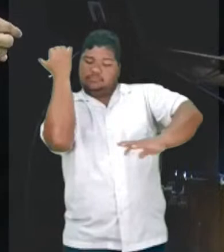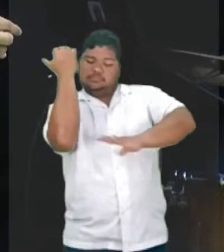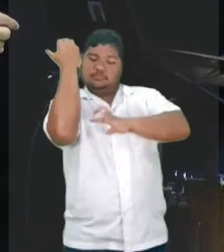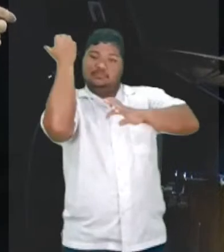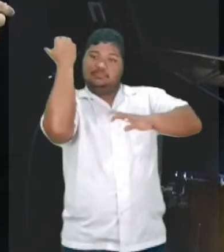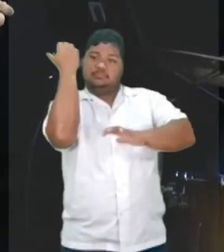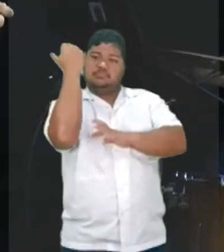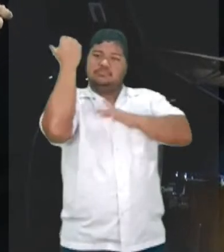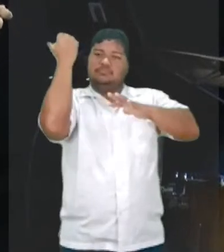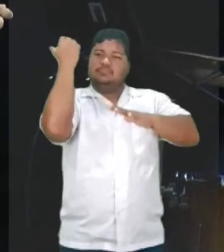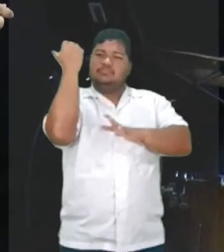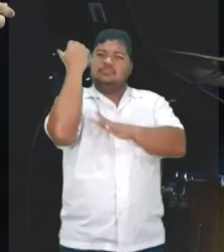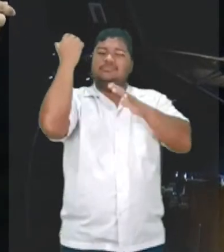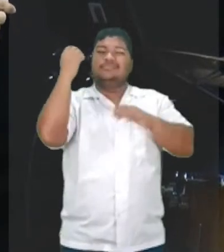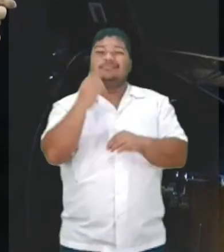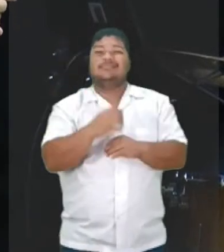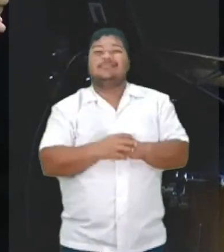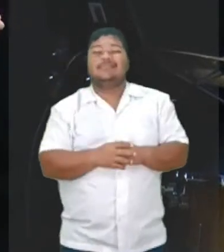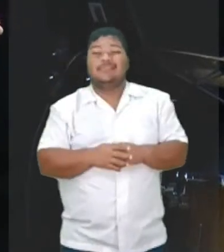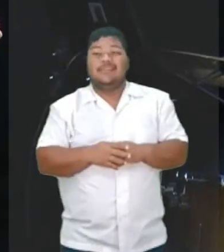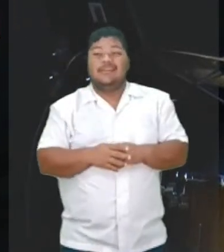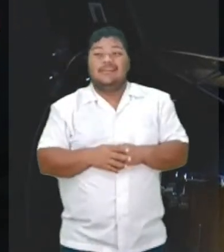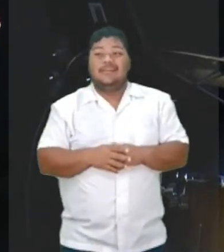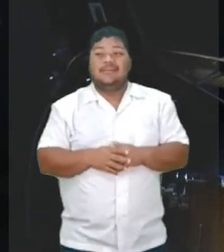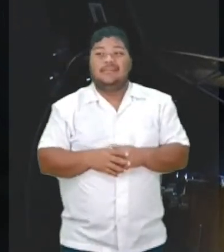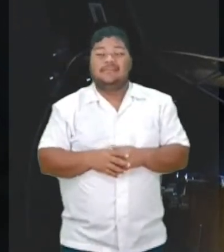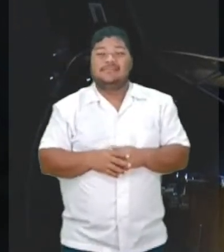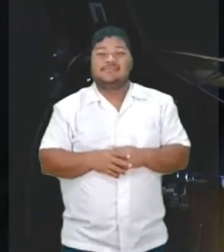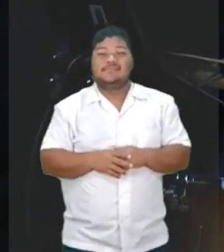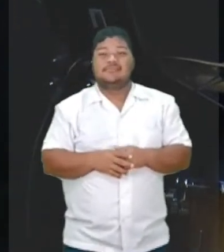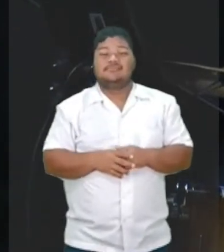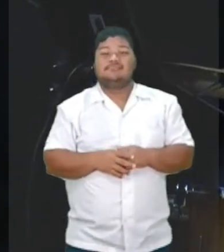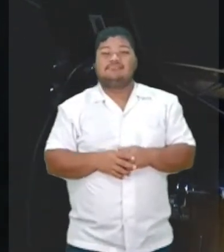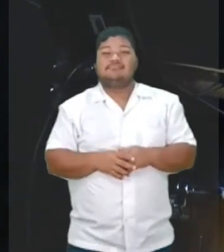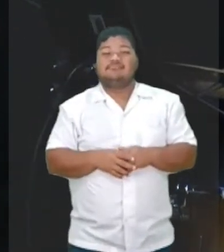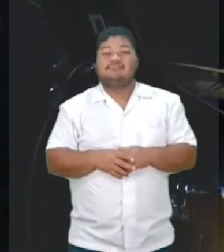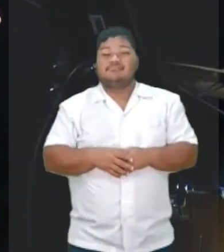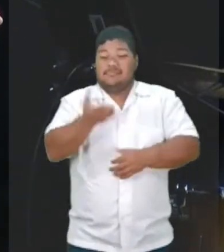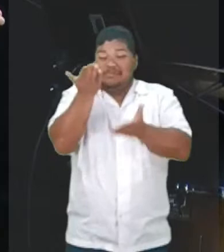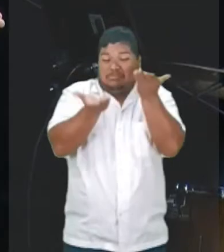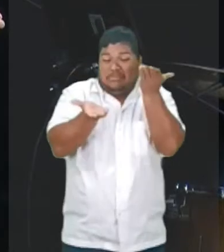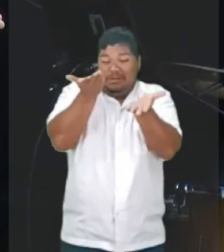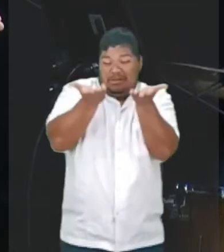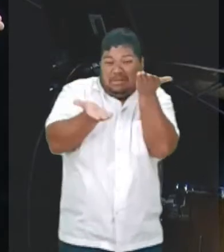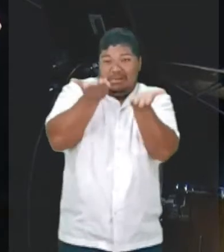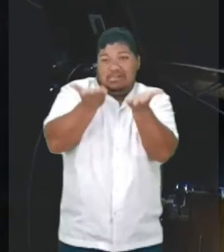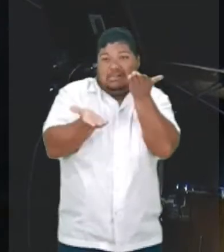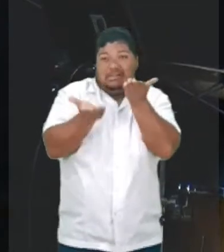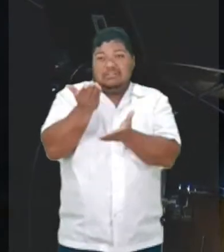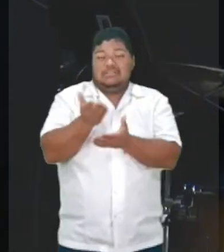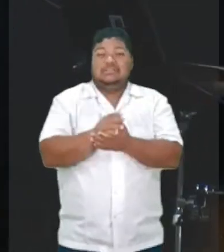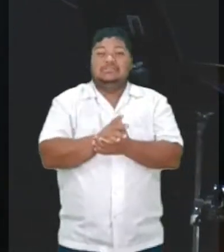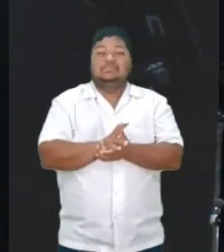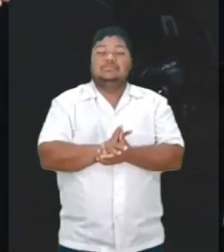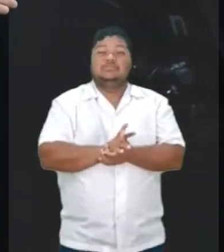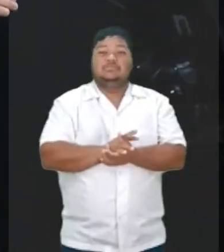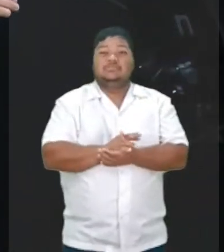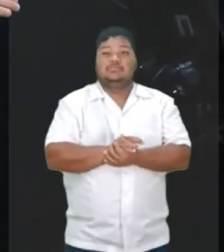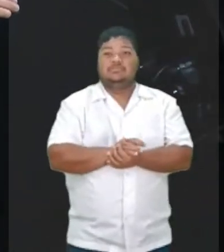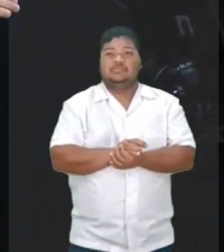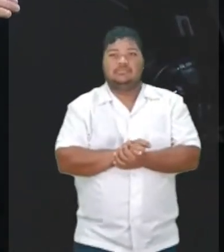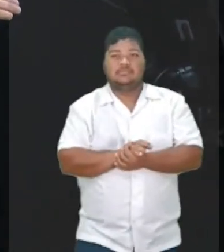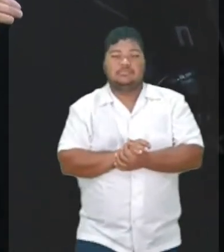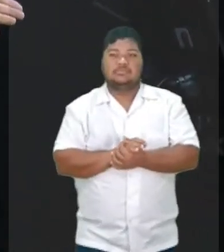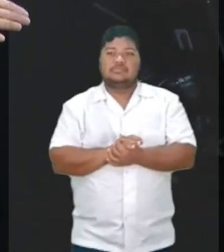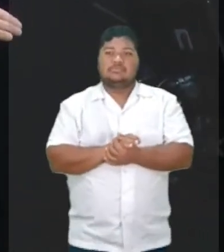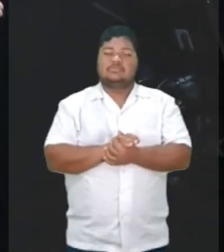como grão, que ficou na balança. As ilhas, e aqui não se refere às